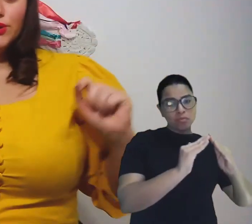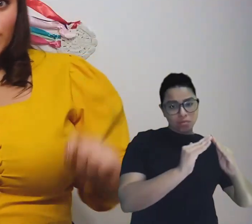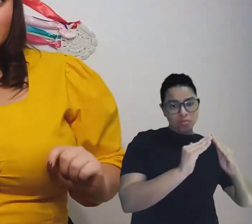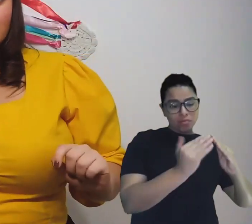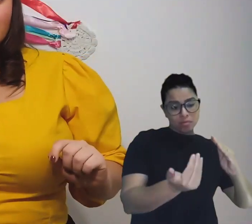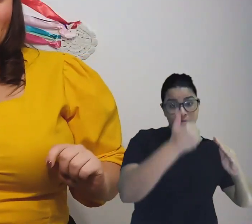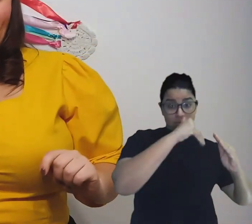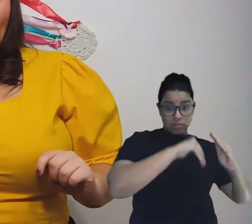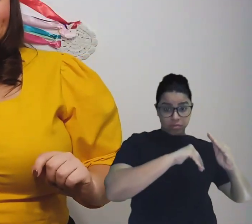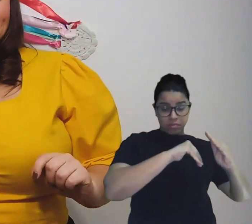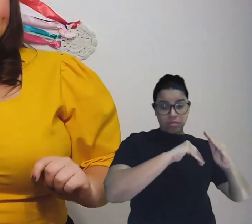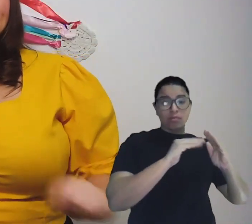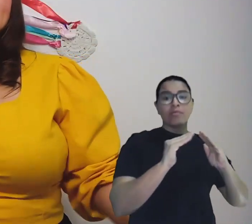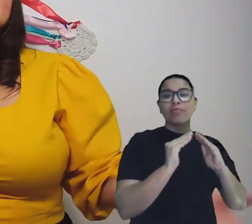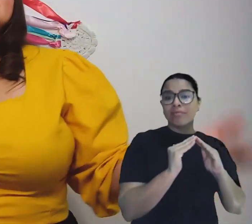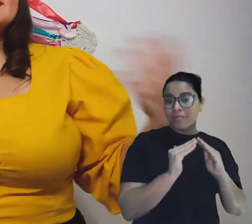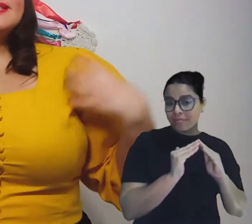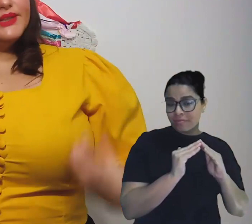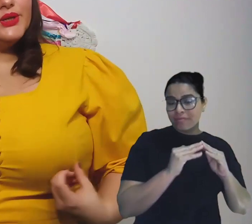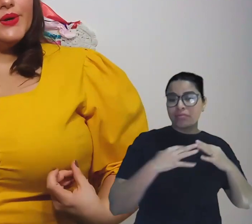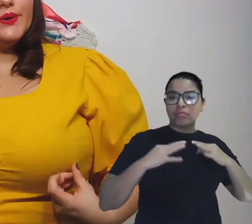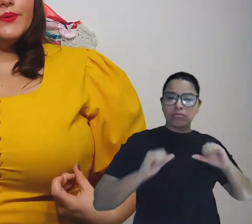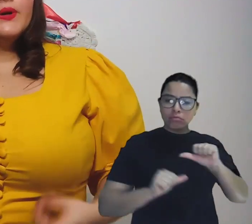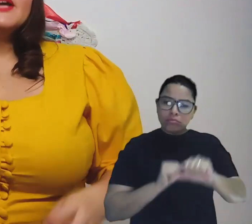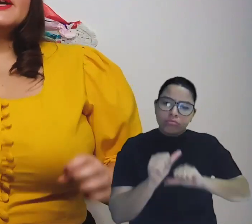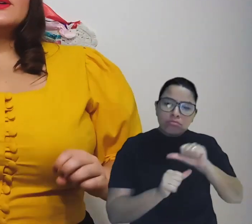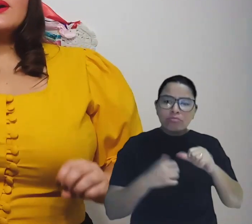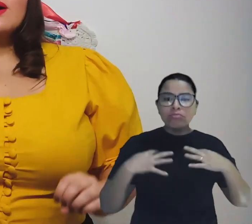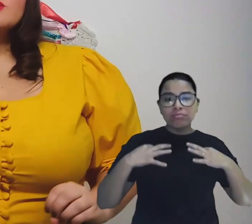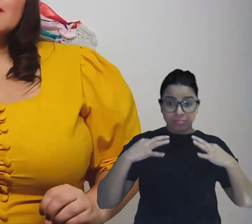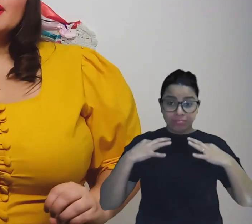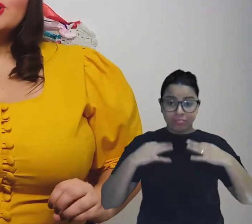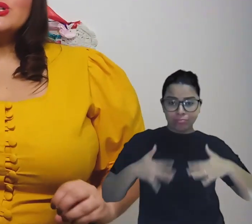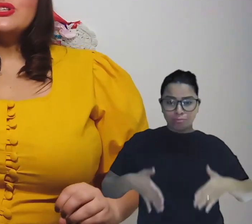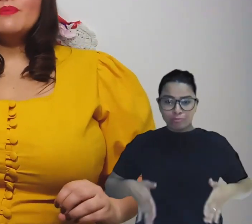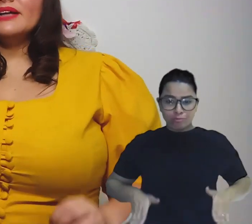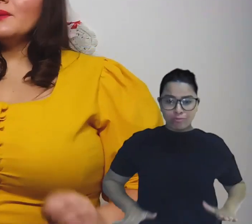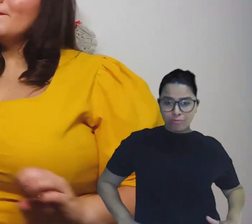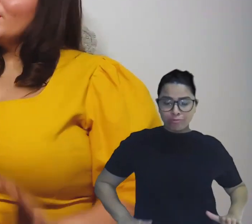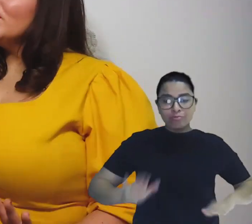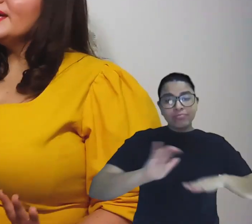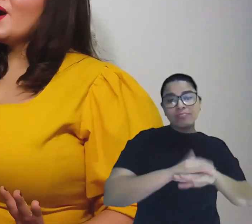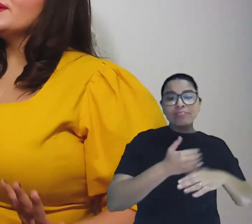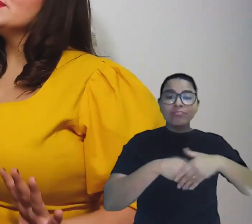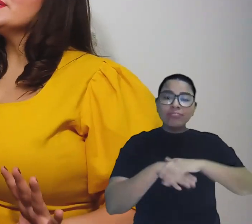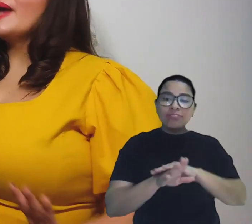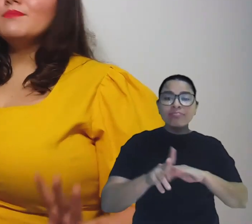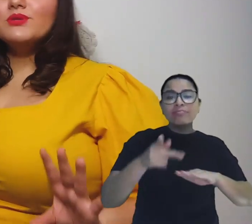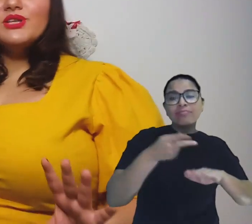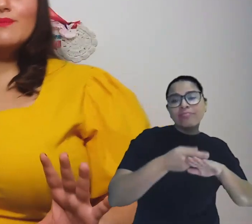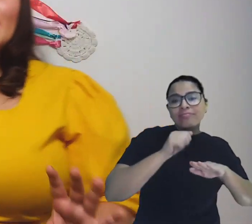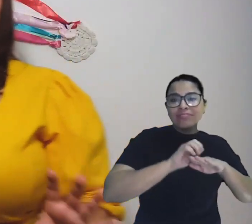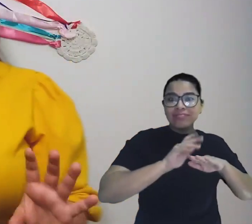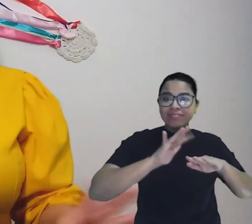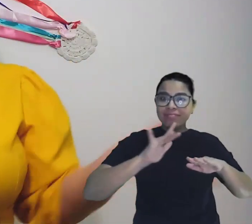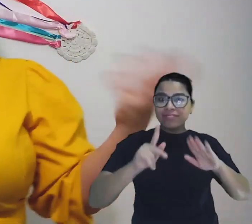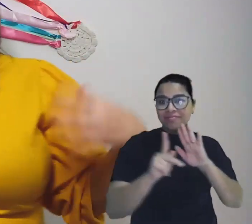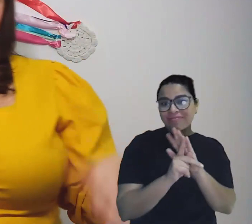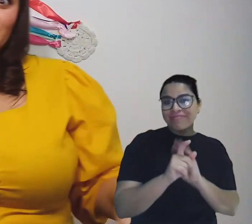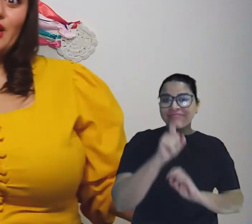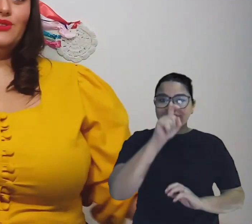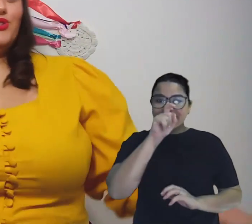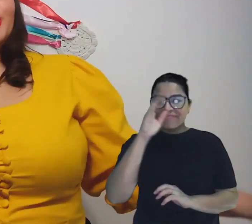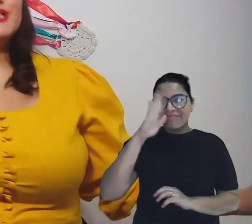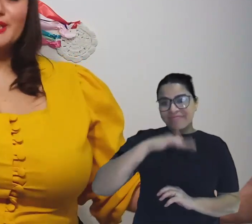Dorothy entrou em sua casa, se trocou e colocou os sapatinhos de prata poderosos que a bruxa má do leste